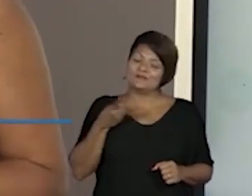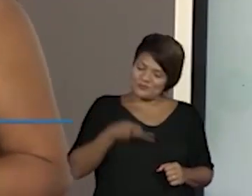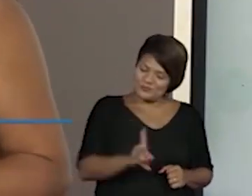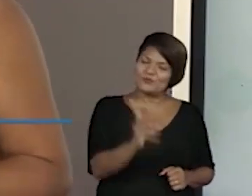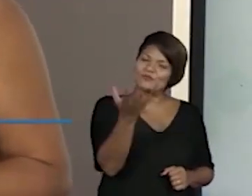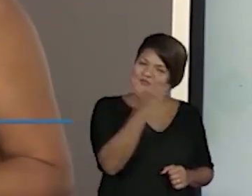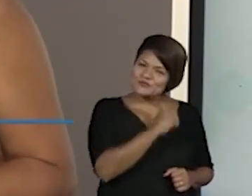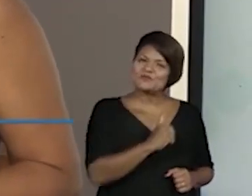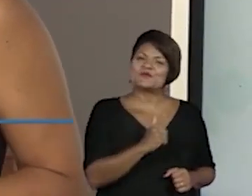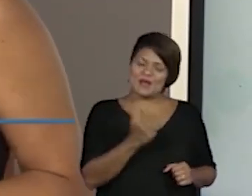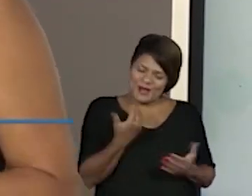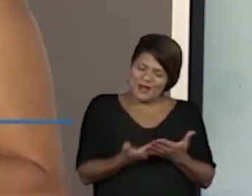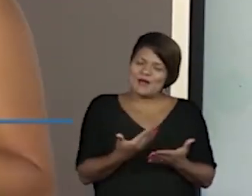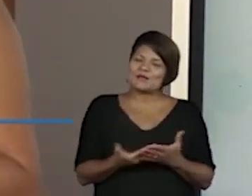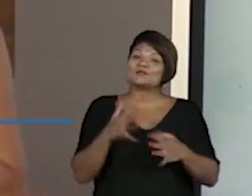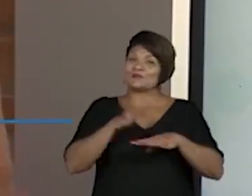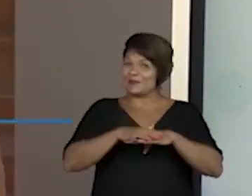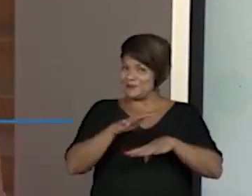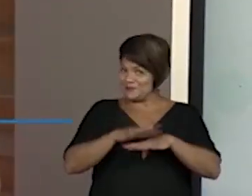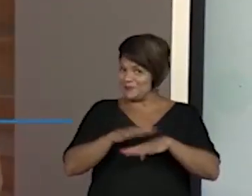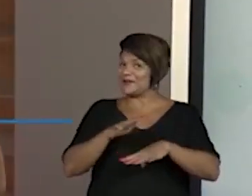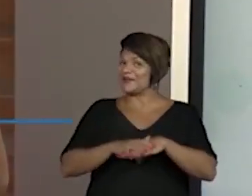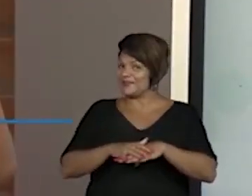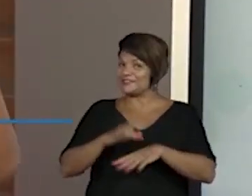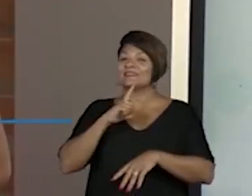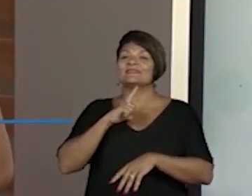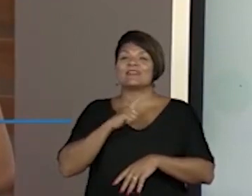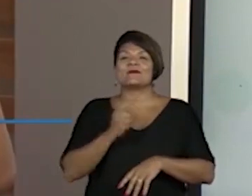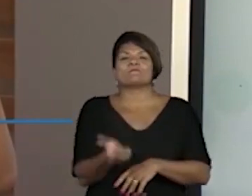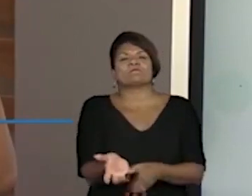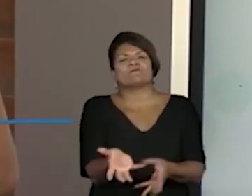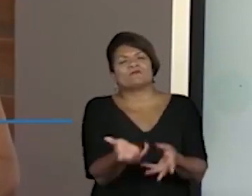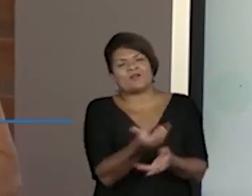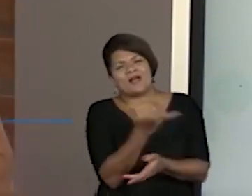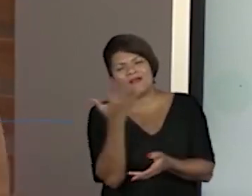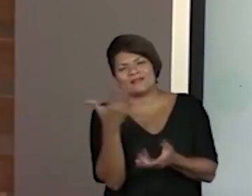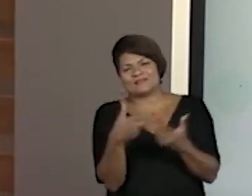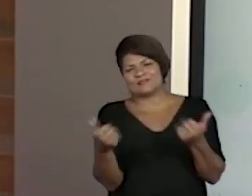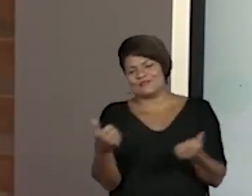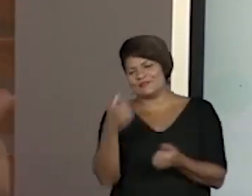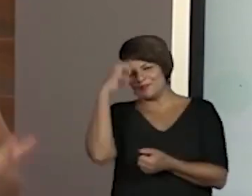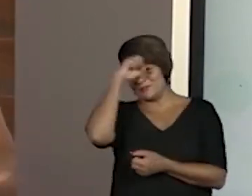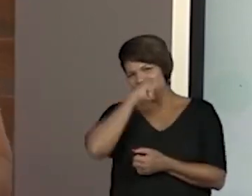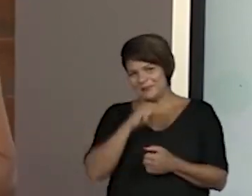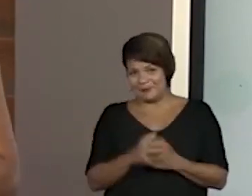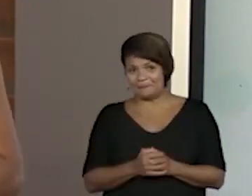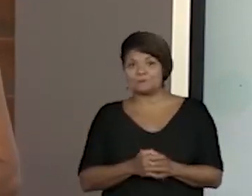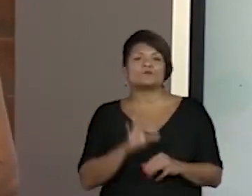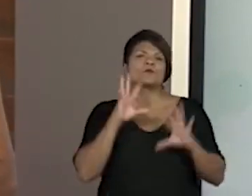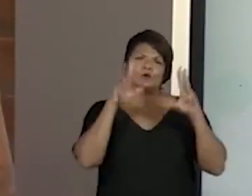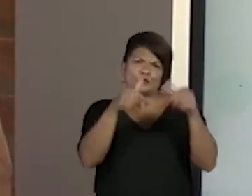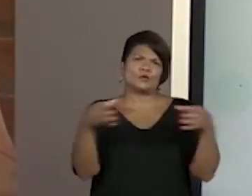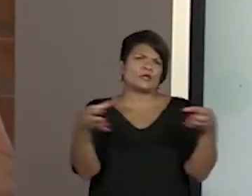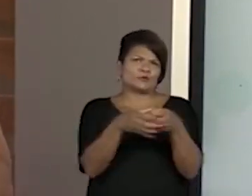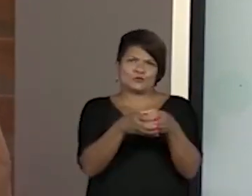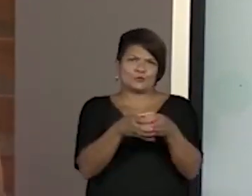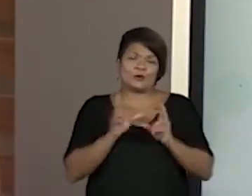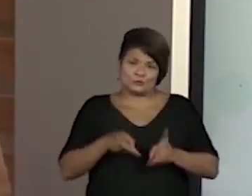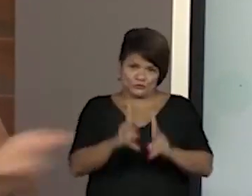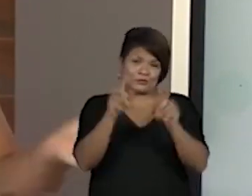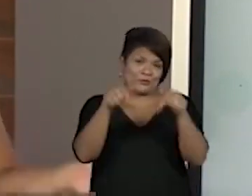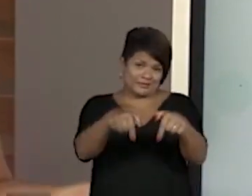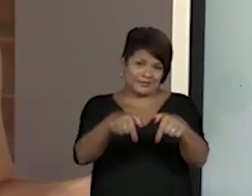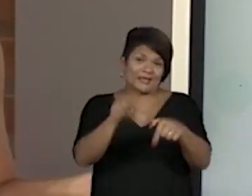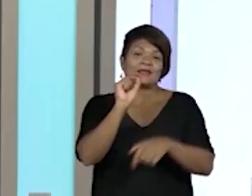de matemática. Temos muita coisa para ver ainda. Já toda a turma continua aqui, não é? Toda a turma. E